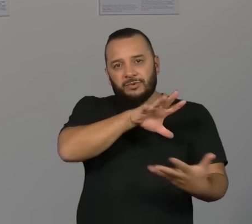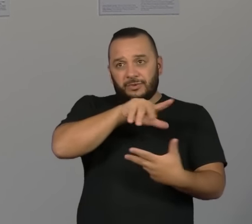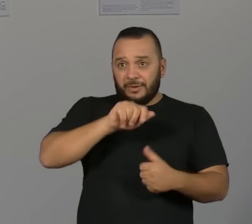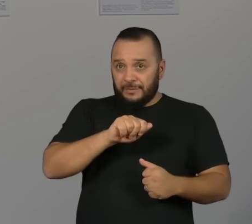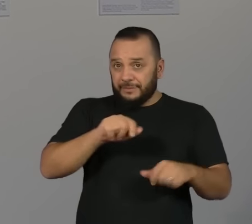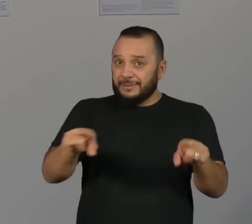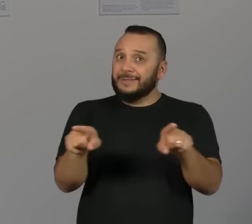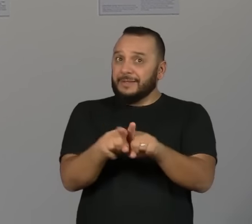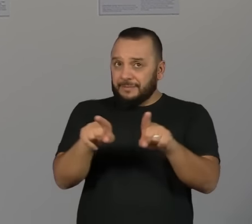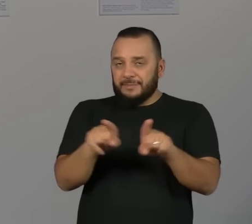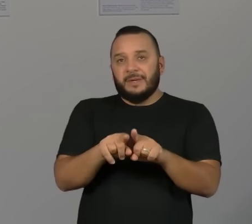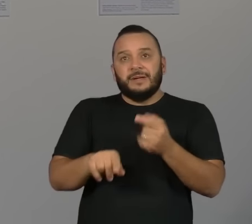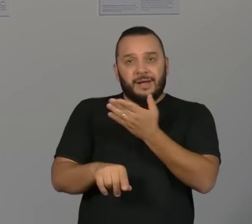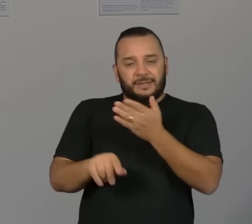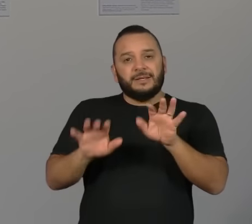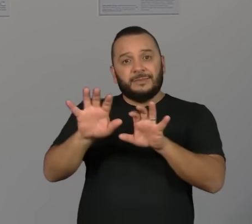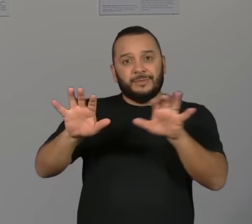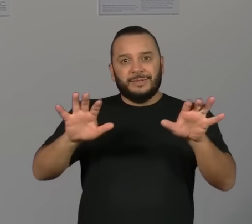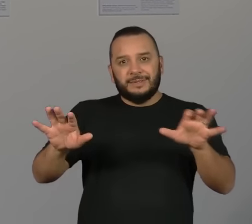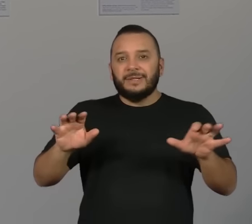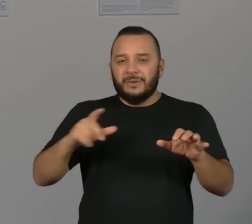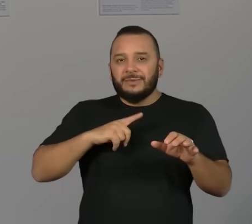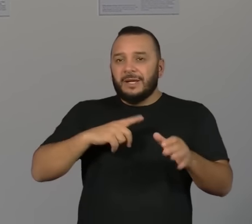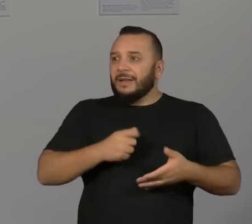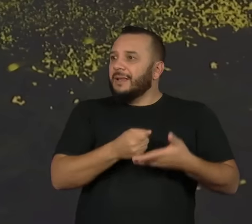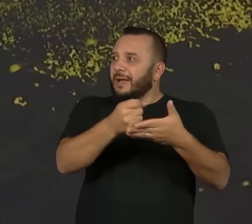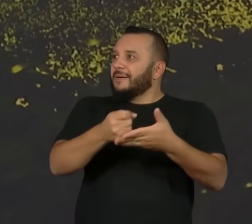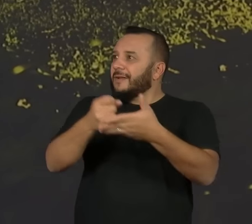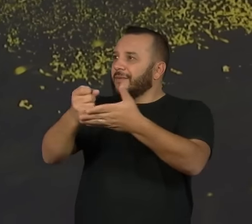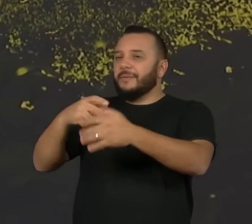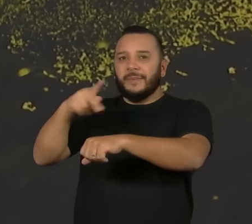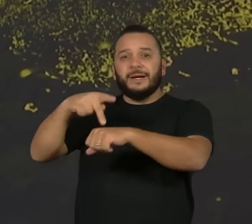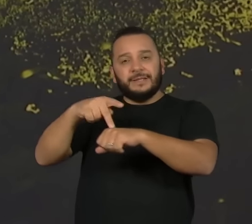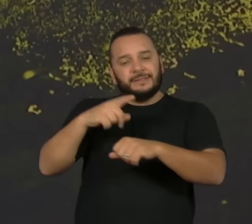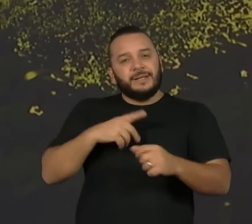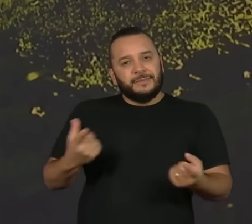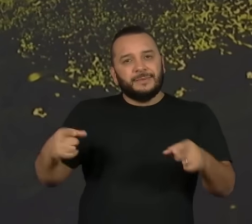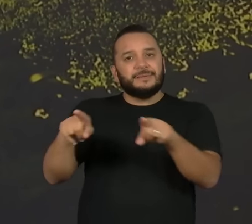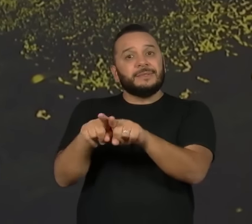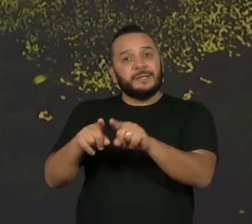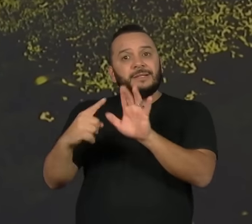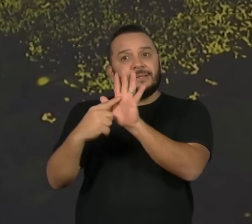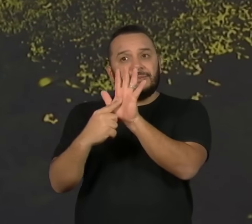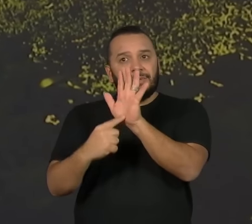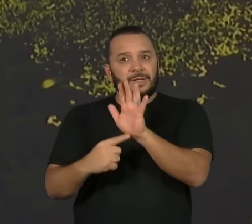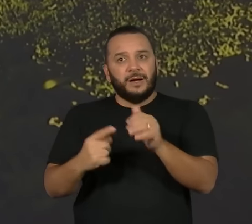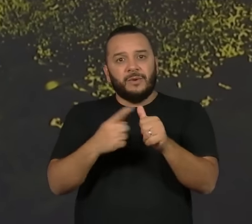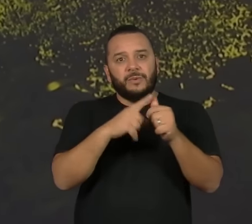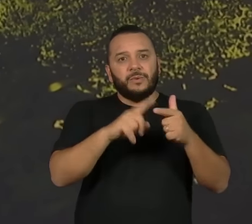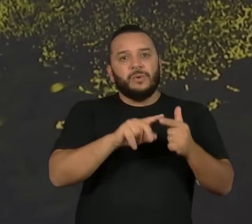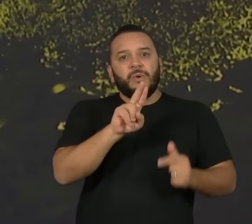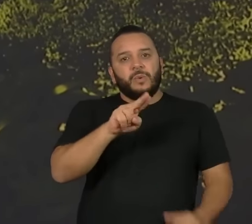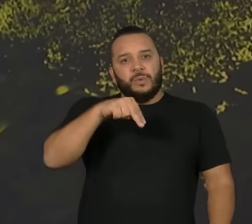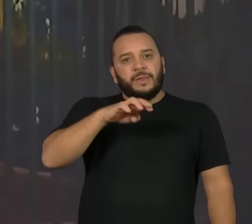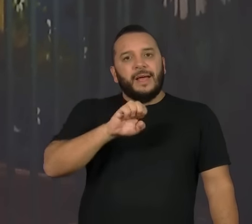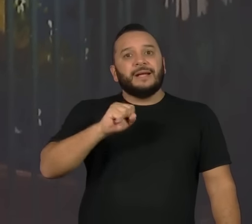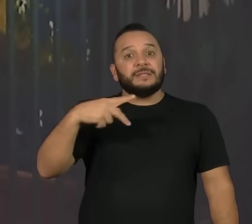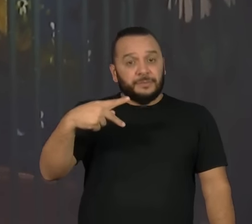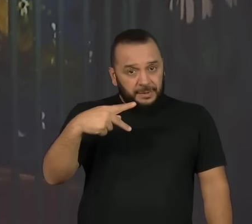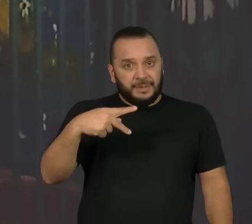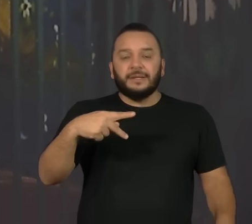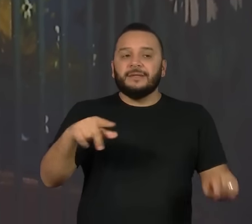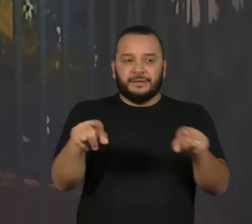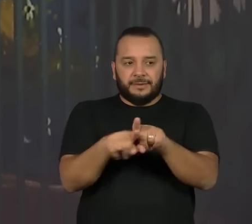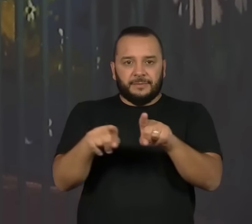veio da França a partir de uma ação conjunta do Memorial, Unesp e Instituto Questão de Ciência. Tem uma